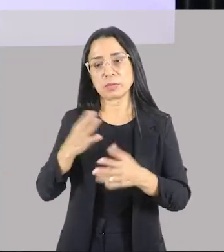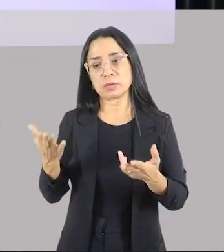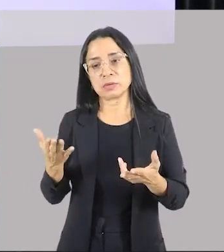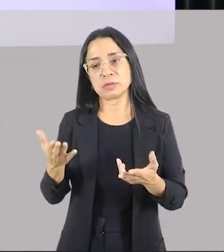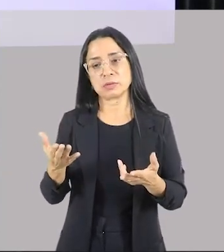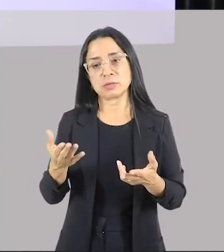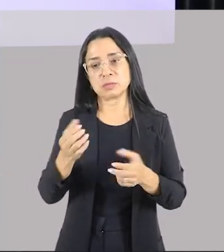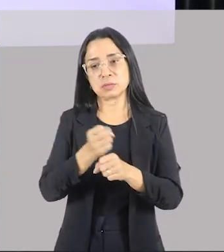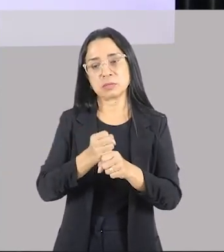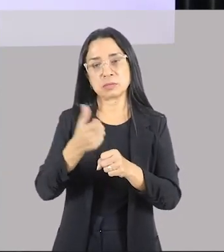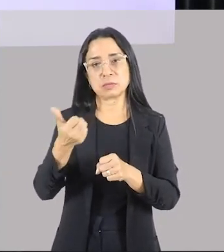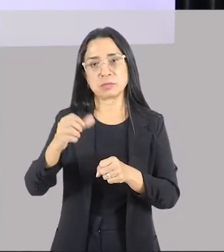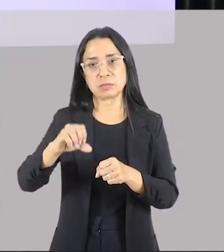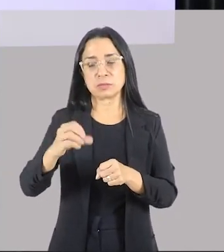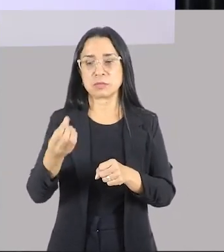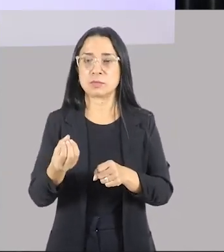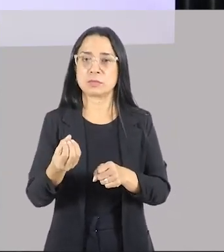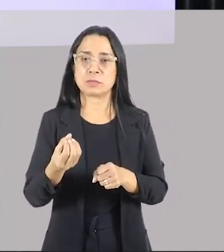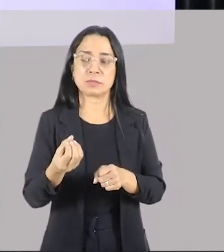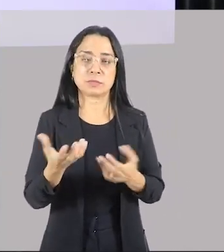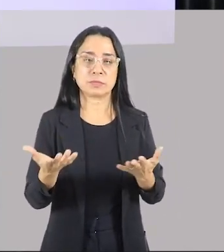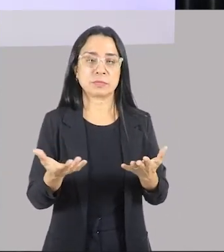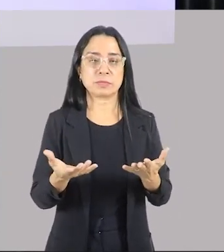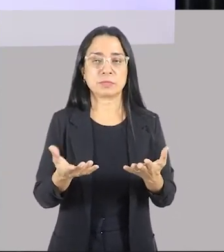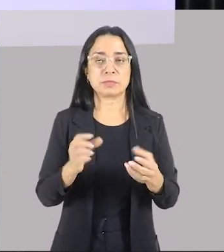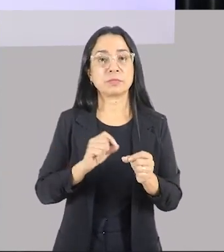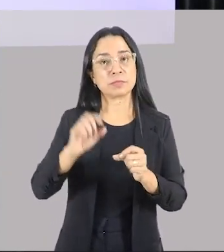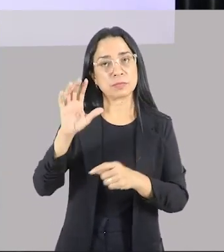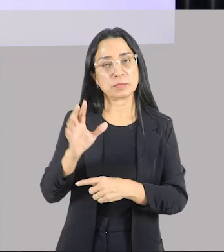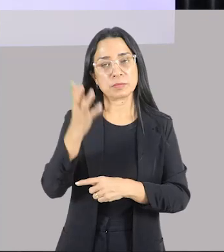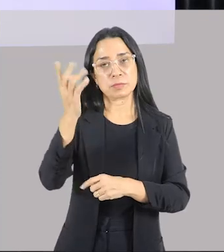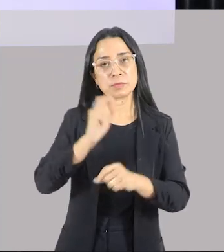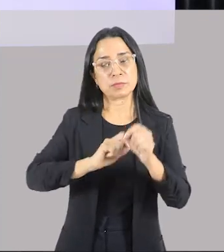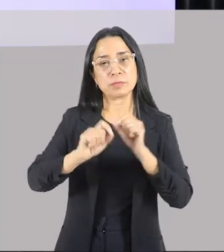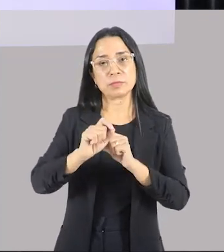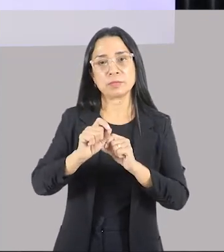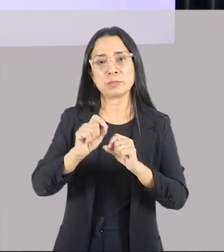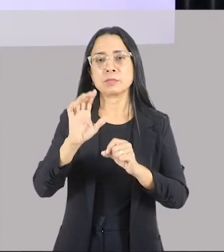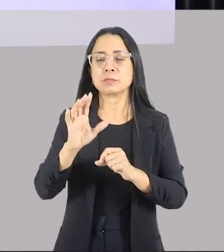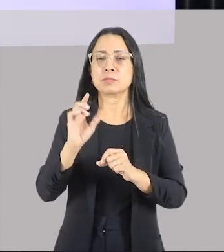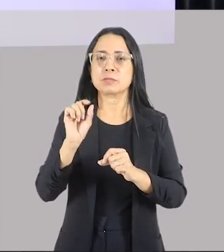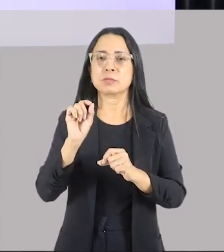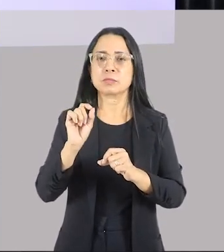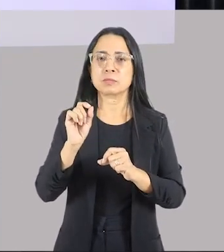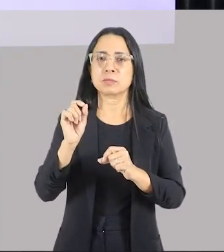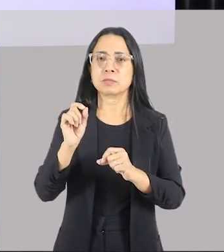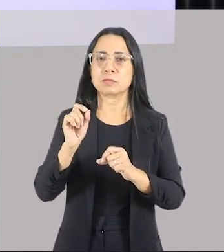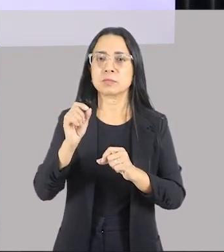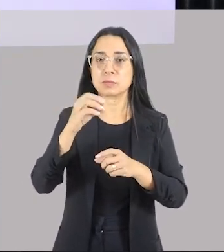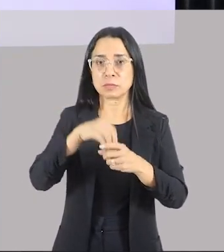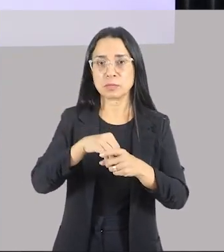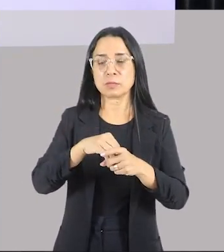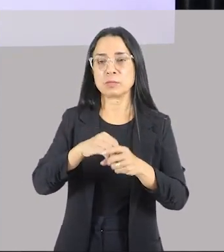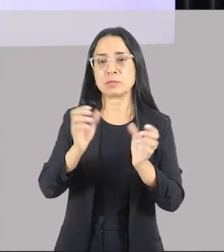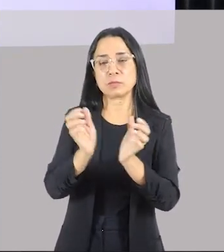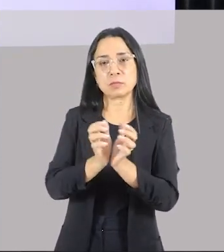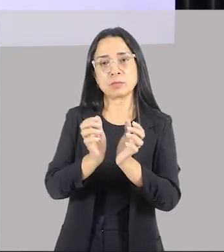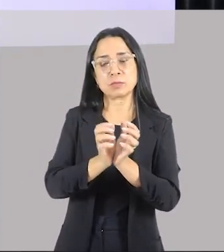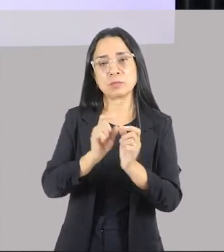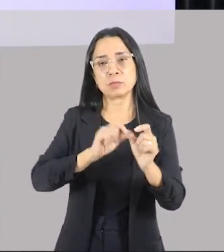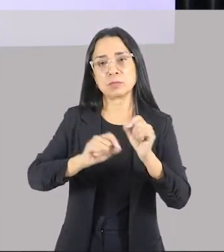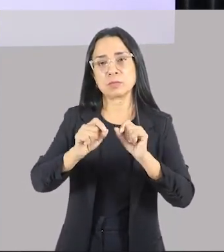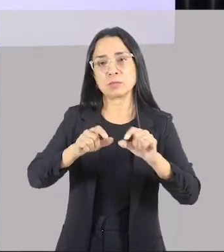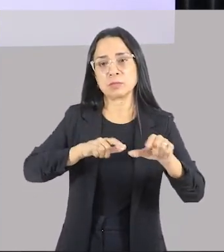acontecimento, uma culminância, vamos assim chamar, de acontecimentos que vão vindo dentro dessa classe trabalhadora, nesse movimento da